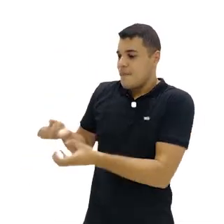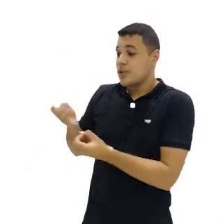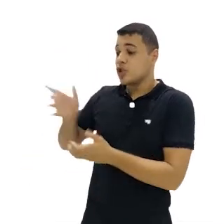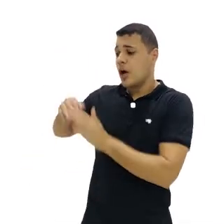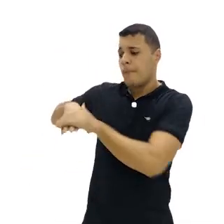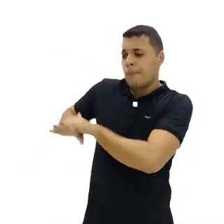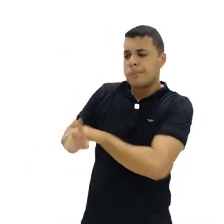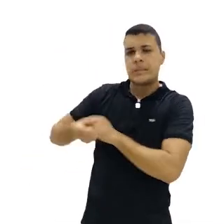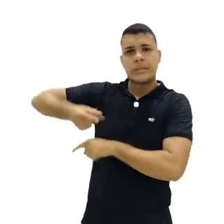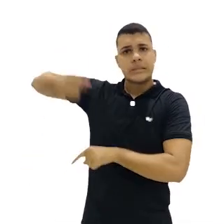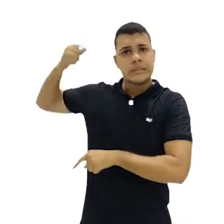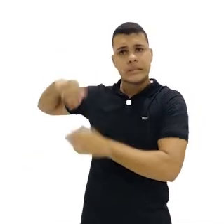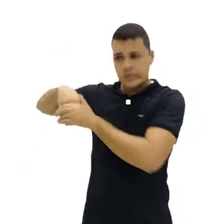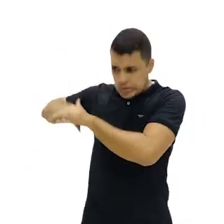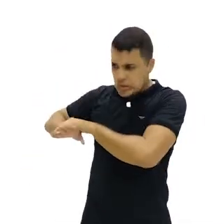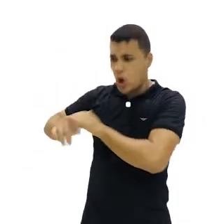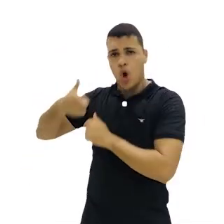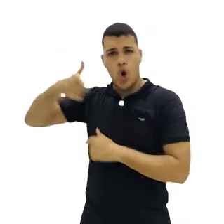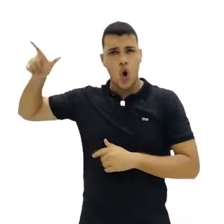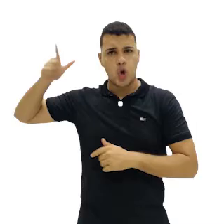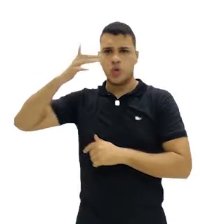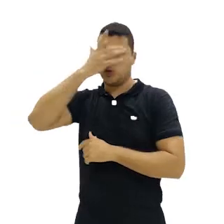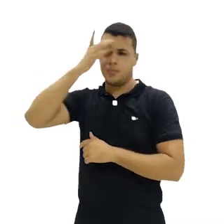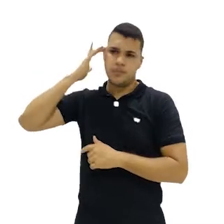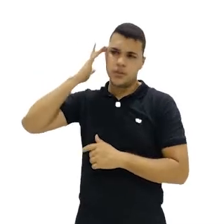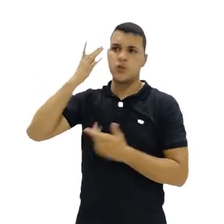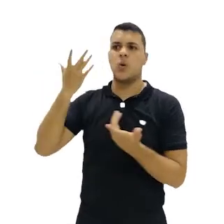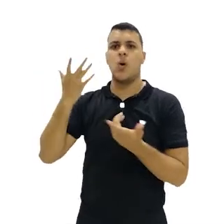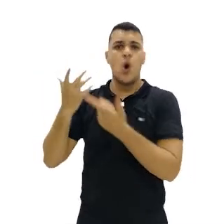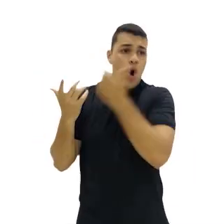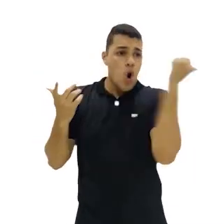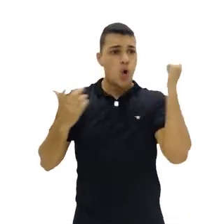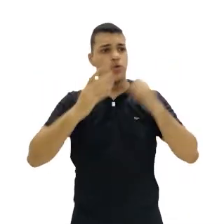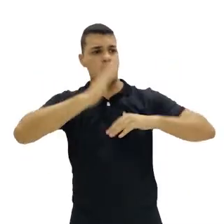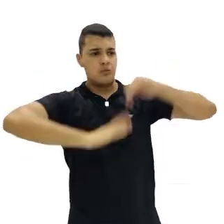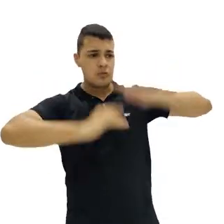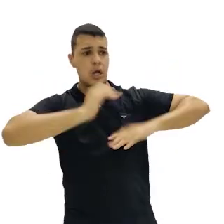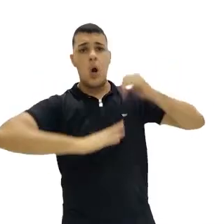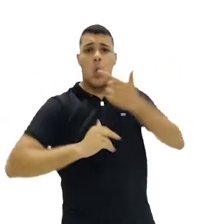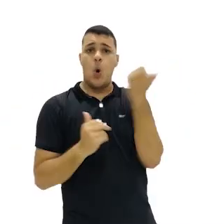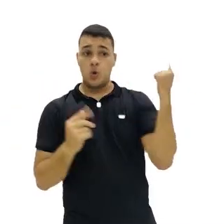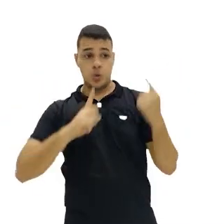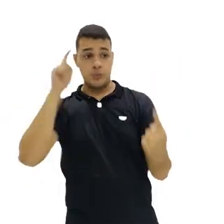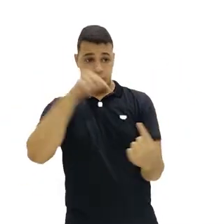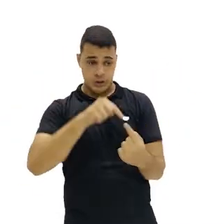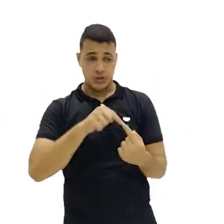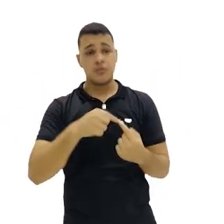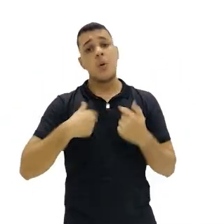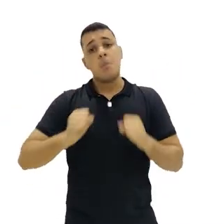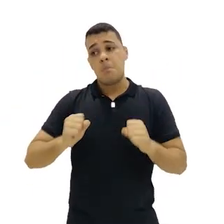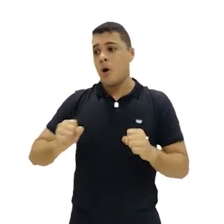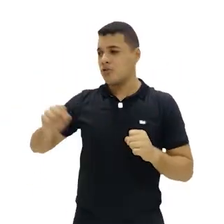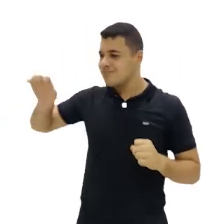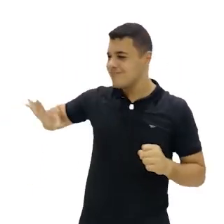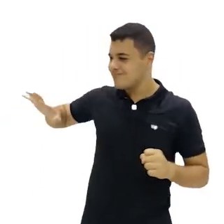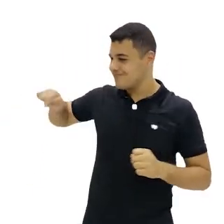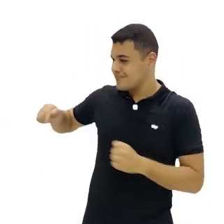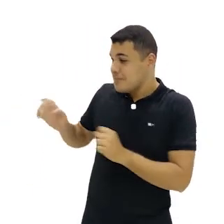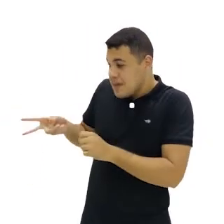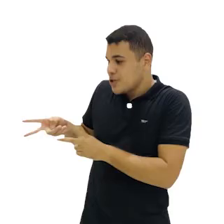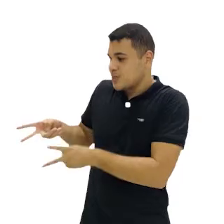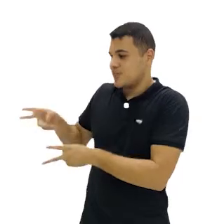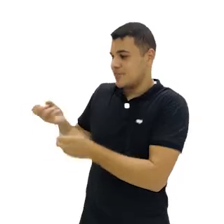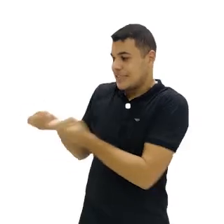para um outro propósito, eu classifico esses indivíduos lá atrás, no ano de 2010, entre expostos e